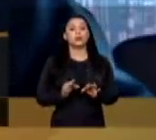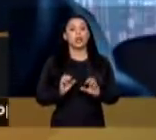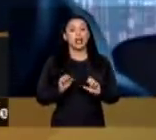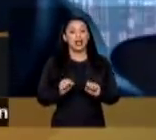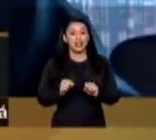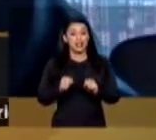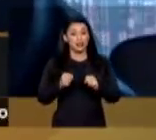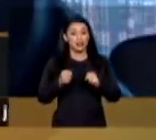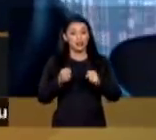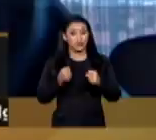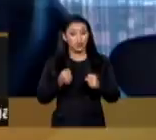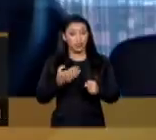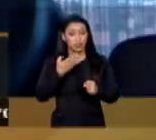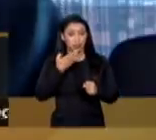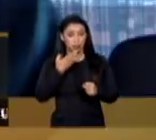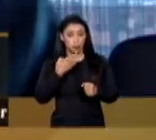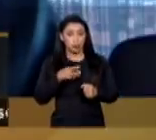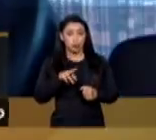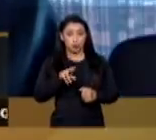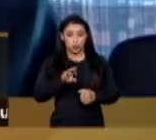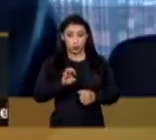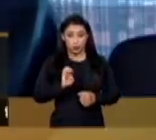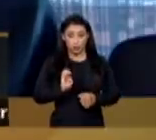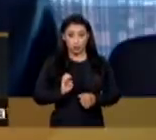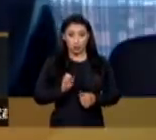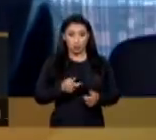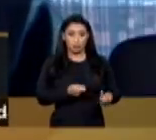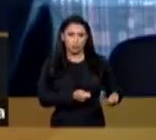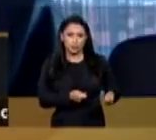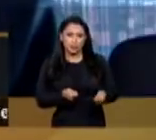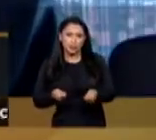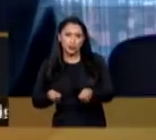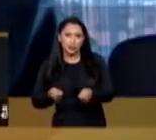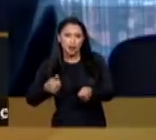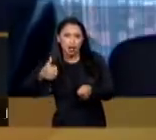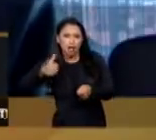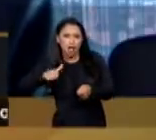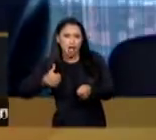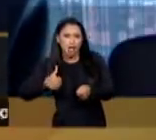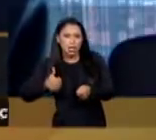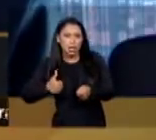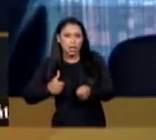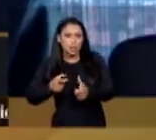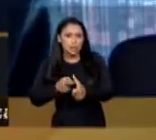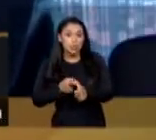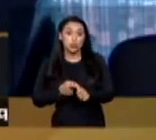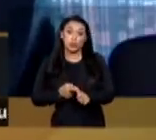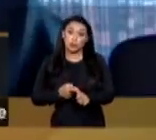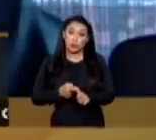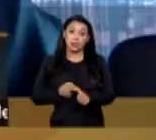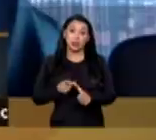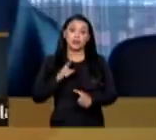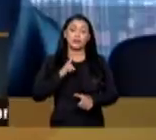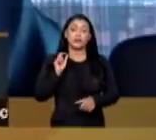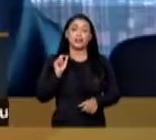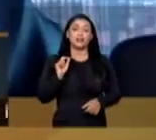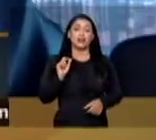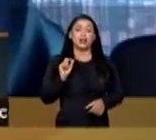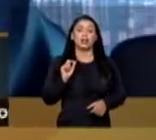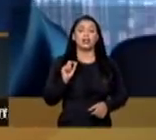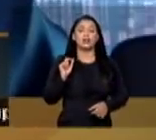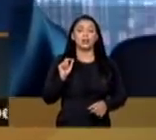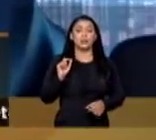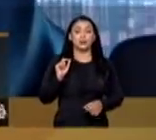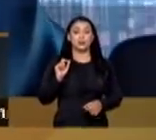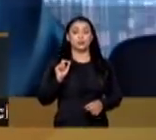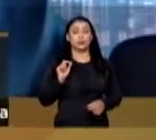defesa, com o devido respeito, o encaminhamento de análise sobre a suspeição levaria a uma